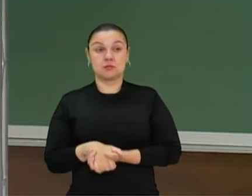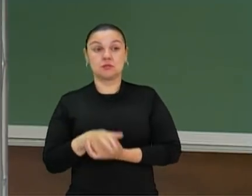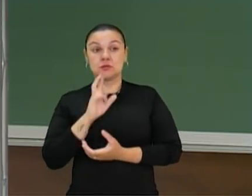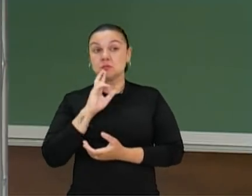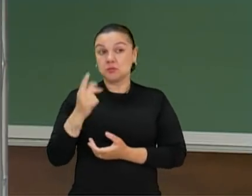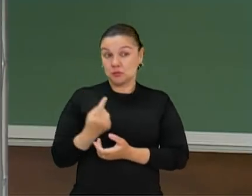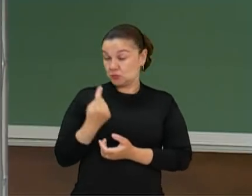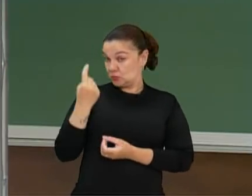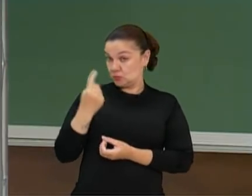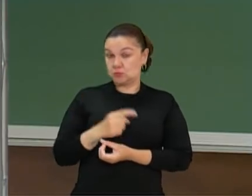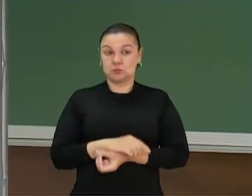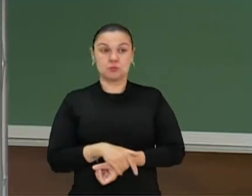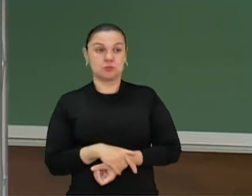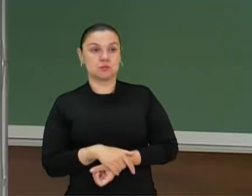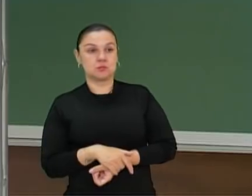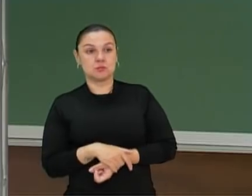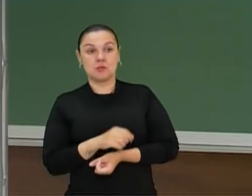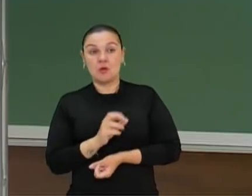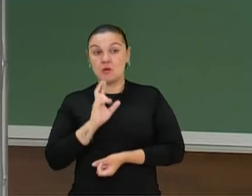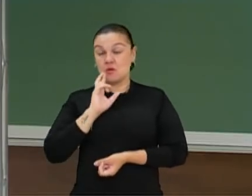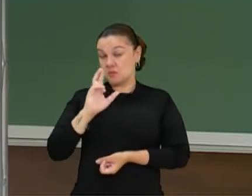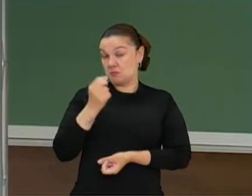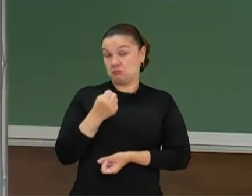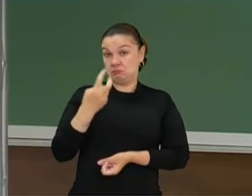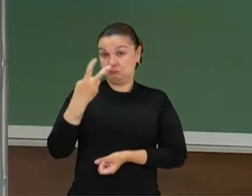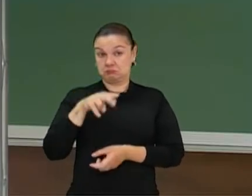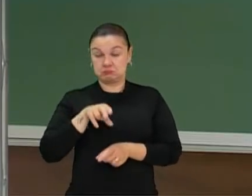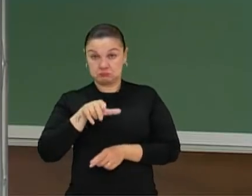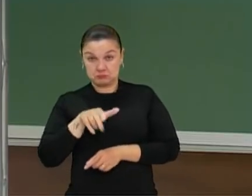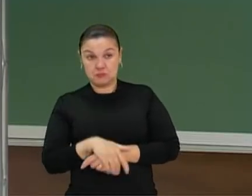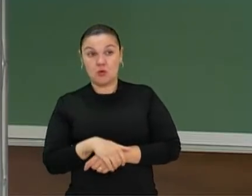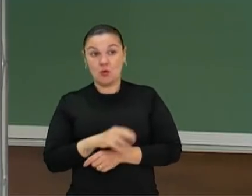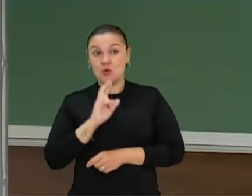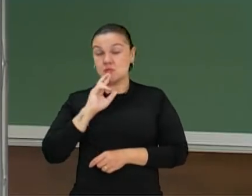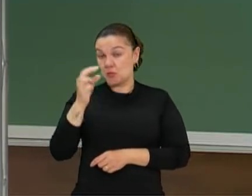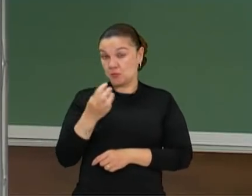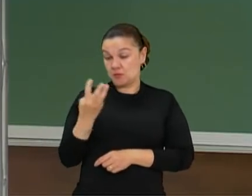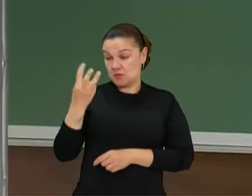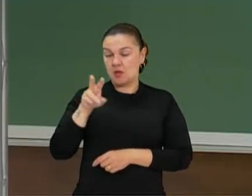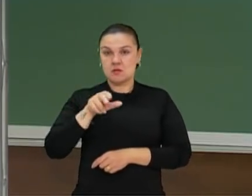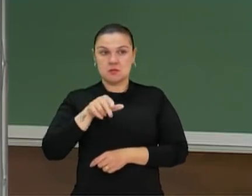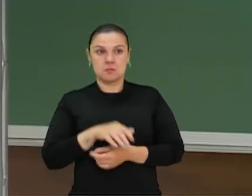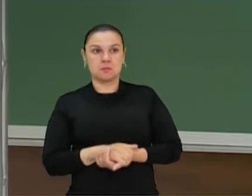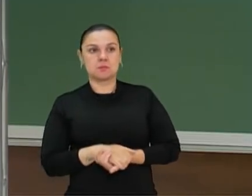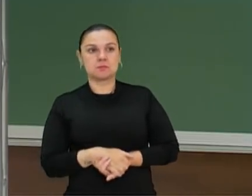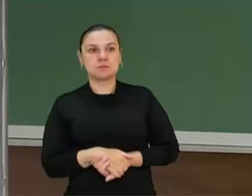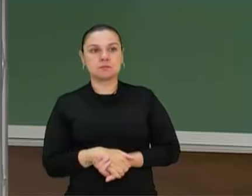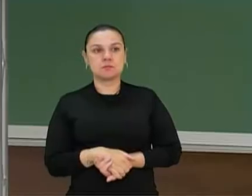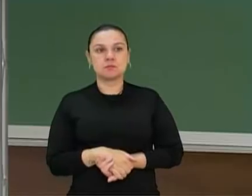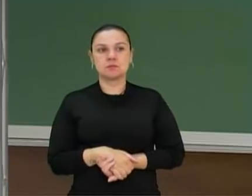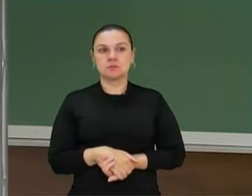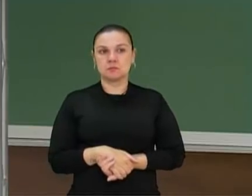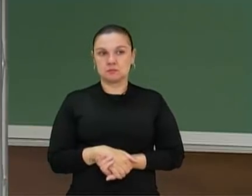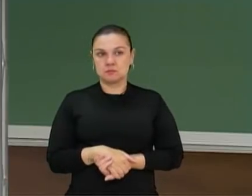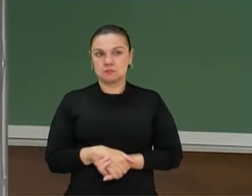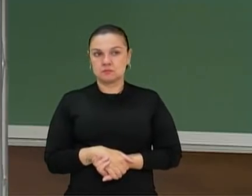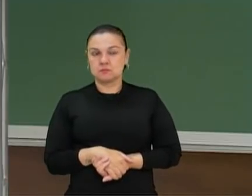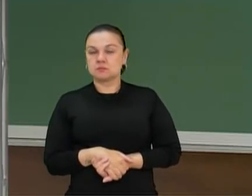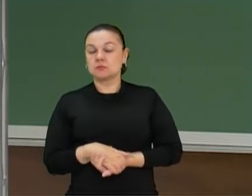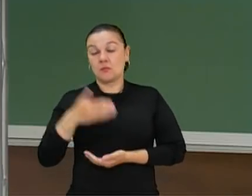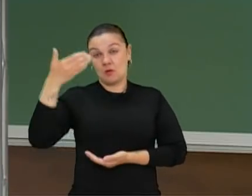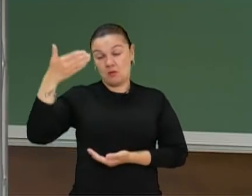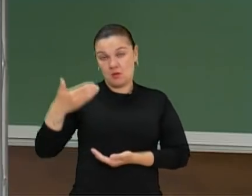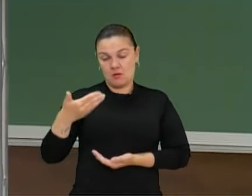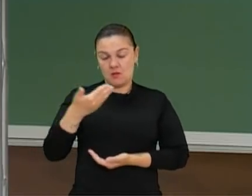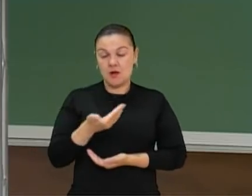responderam 1 irmão, ou responderam 2 irmãos, ou responderam 3 irmãos. Então, fazendo essa pesquisa, o que eu tenho